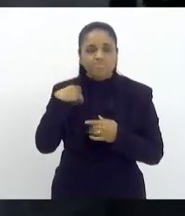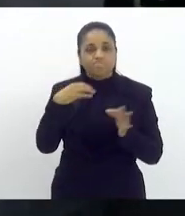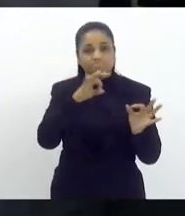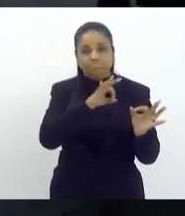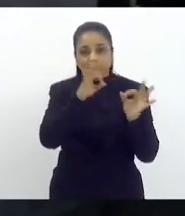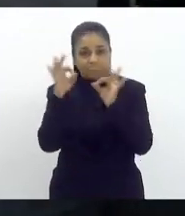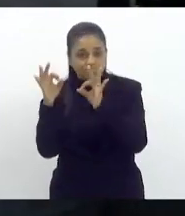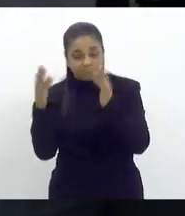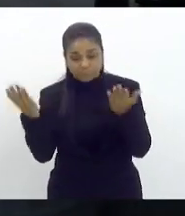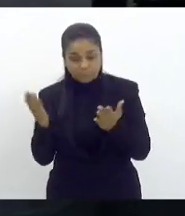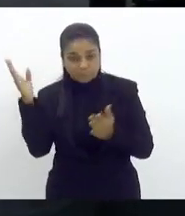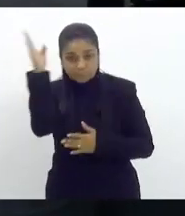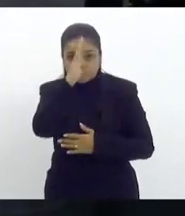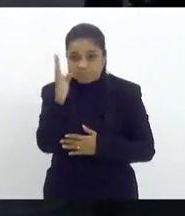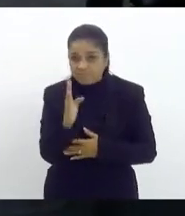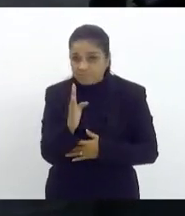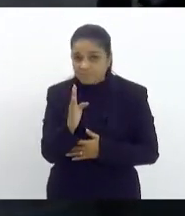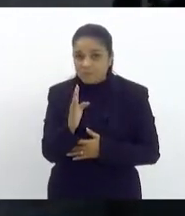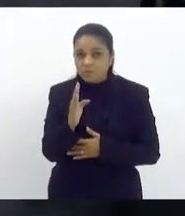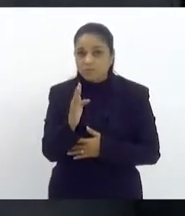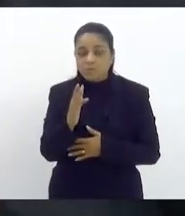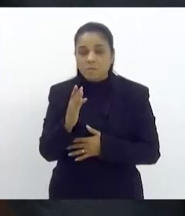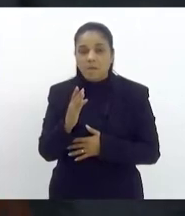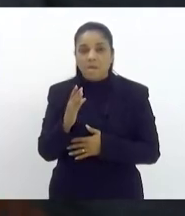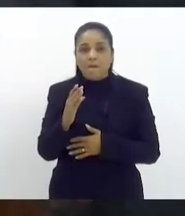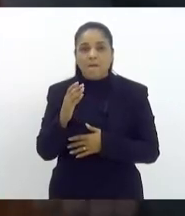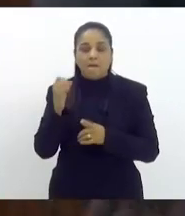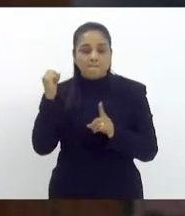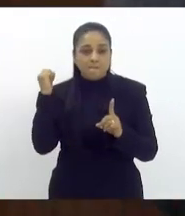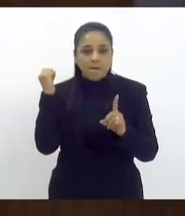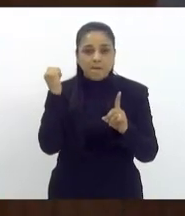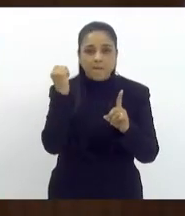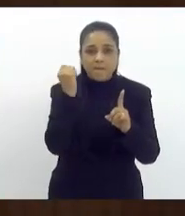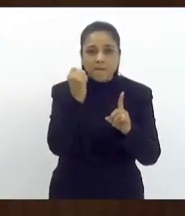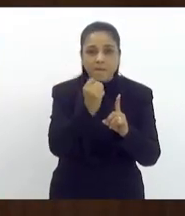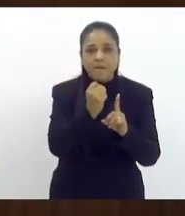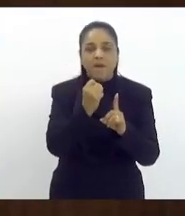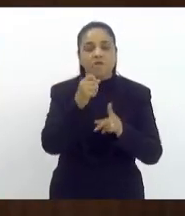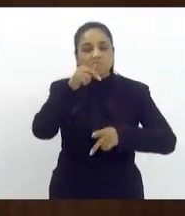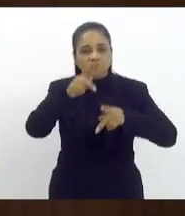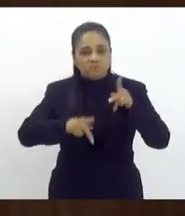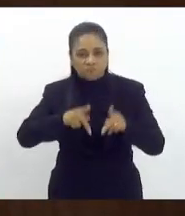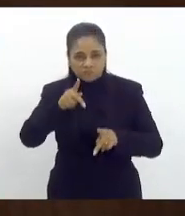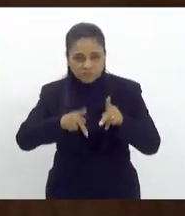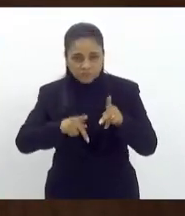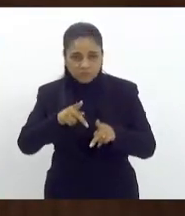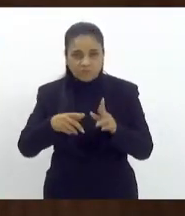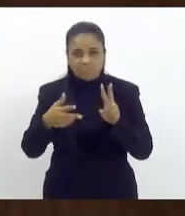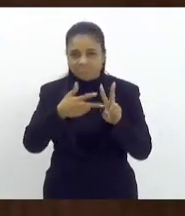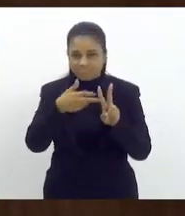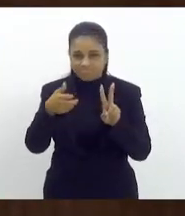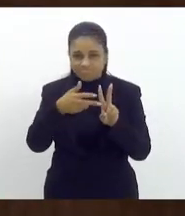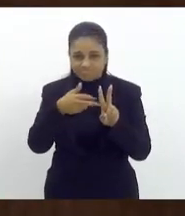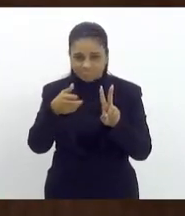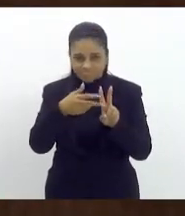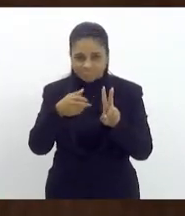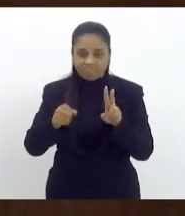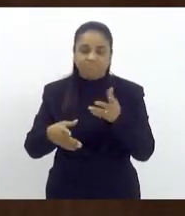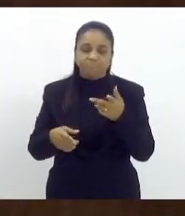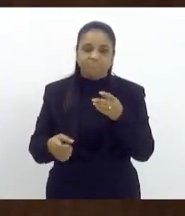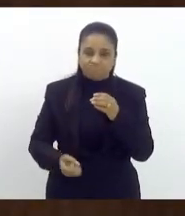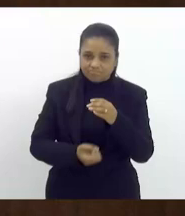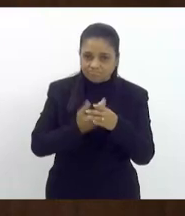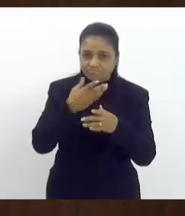no Brasil inteiro o ataque que os povos originários tem sofrido a possibilidade da gente colocar